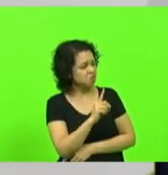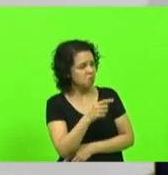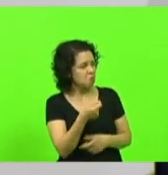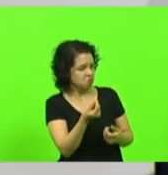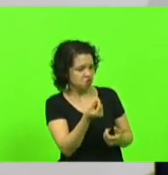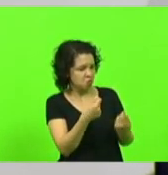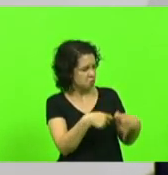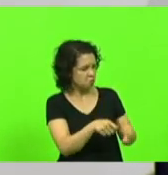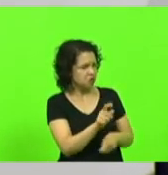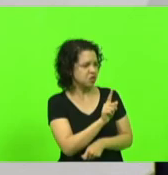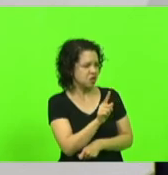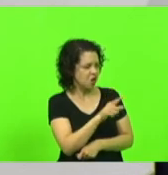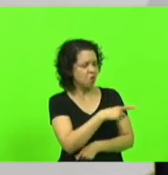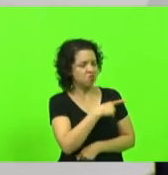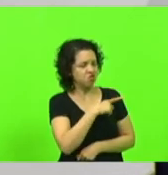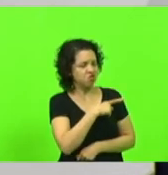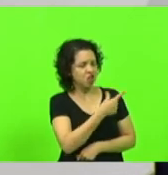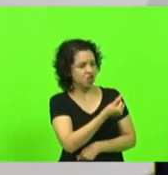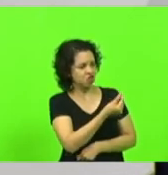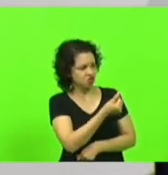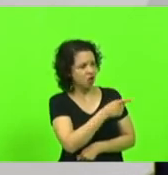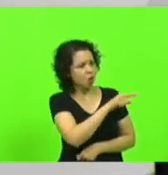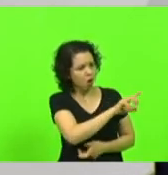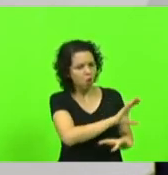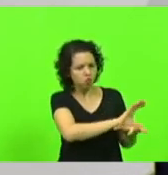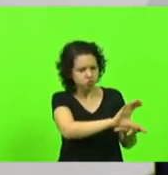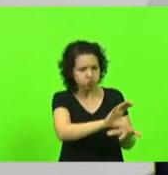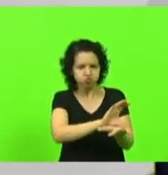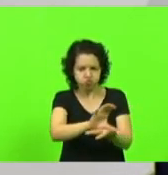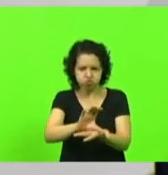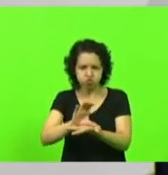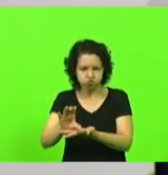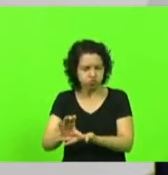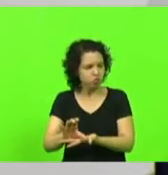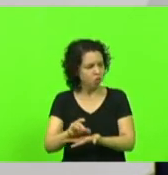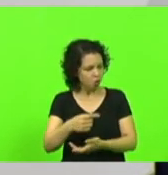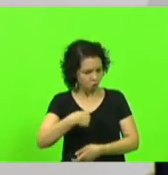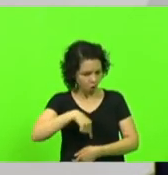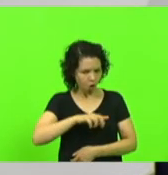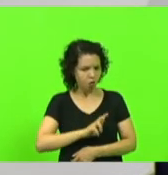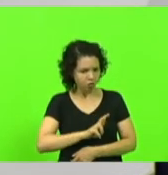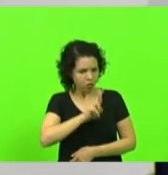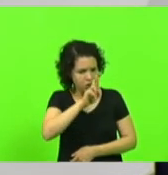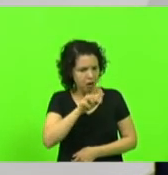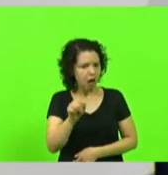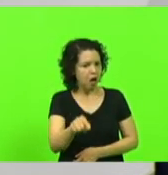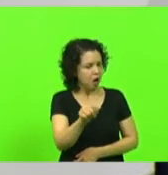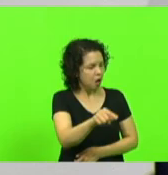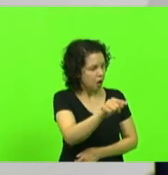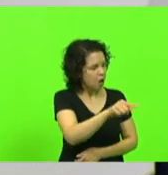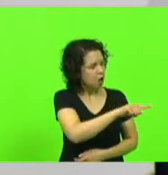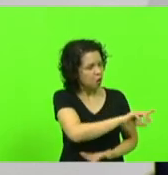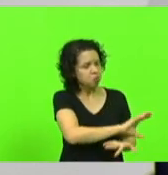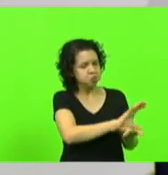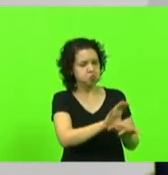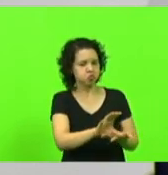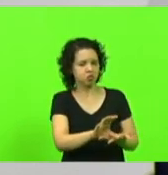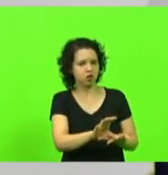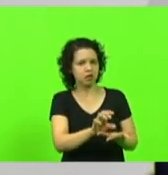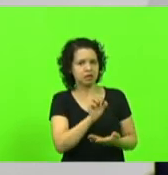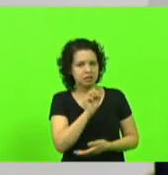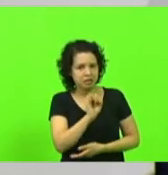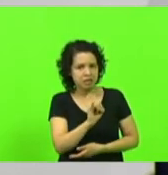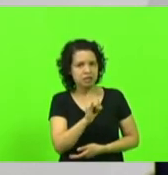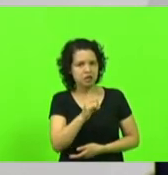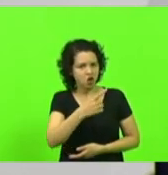precisa, eles têm dinheiro, eles investem naquilo que deveria ser nossa responsabilidade. Se nós ficarmos investindo dinheiro